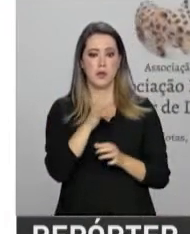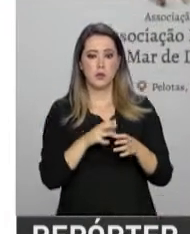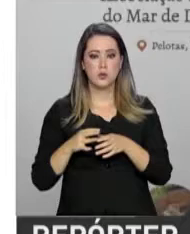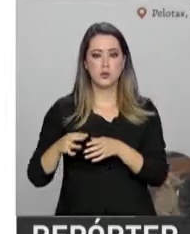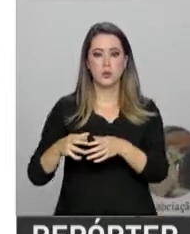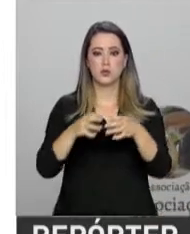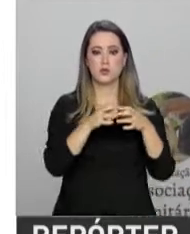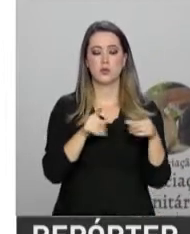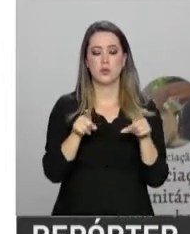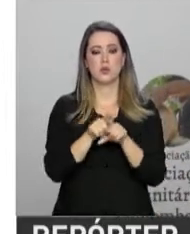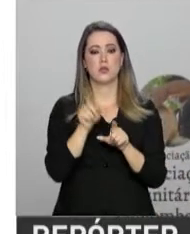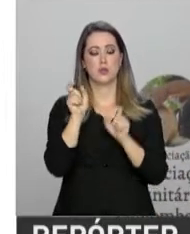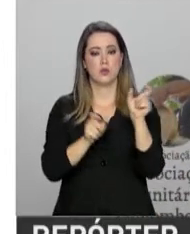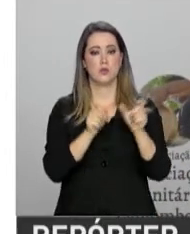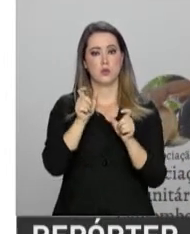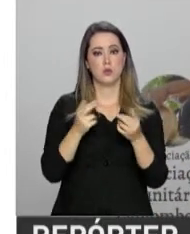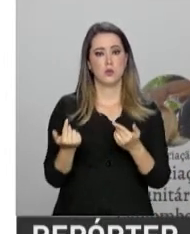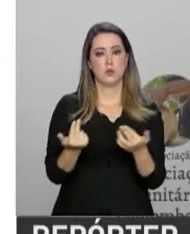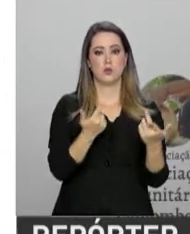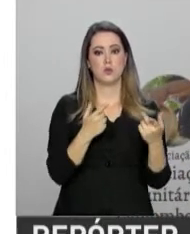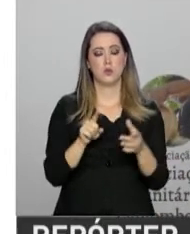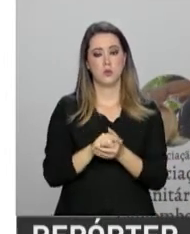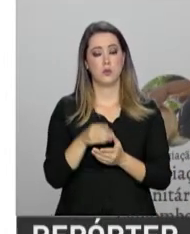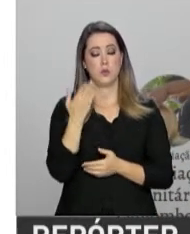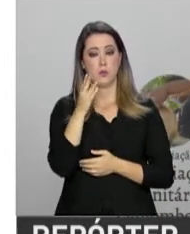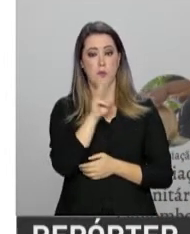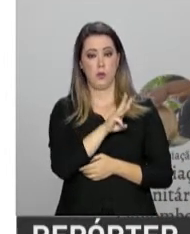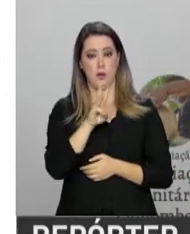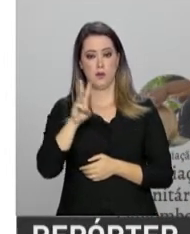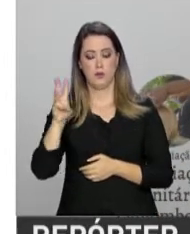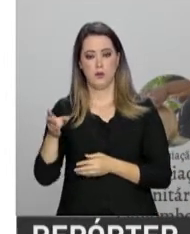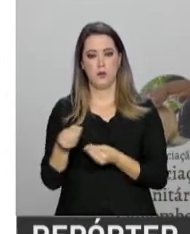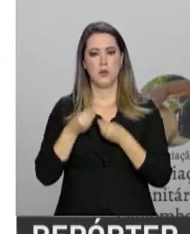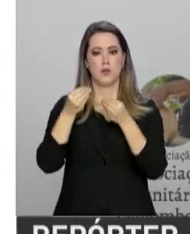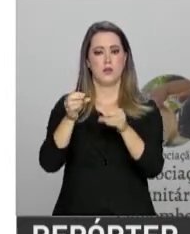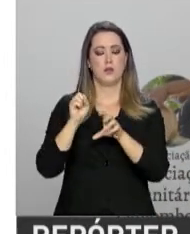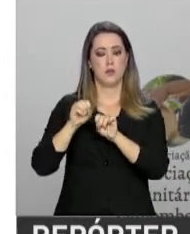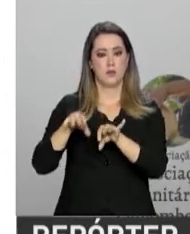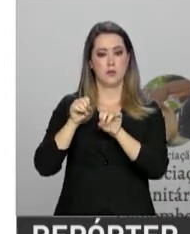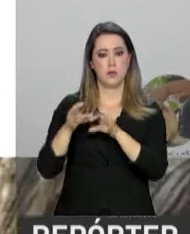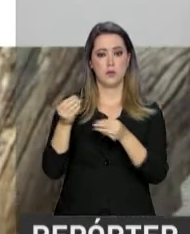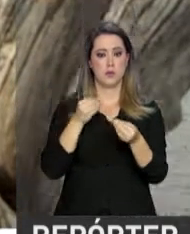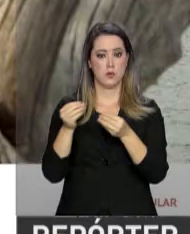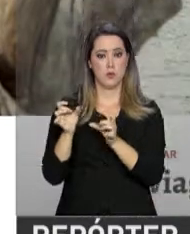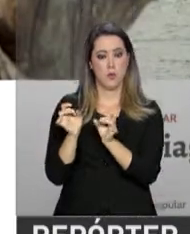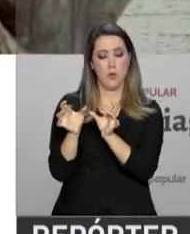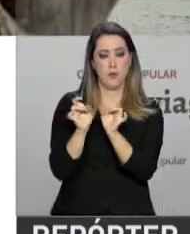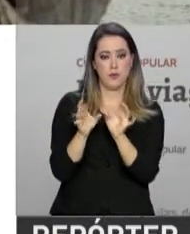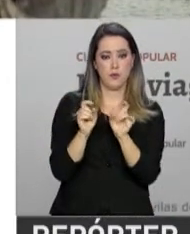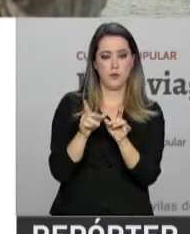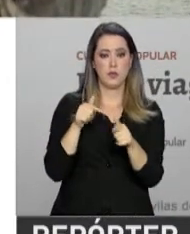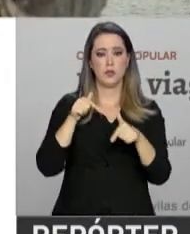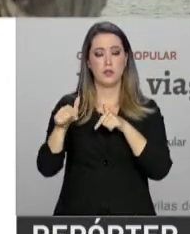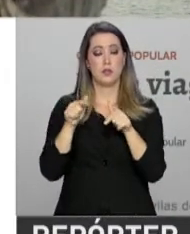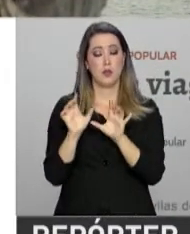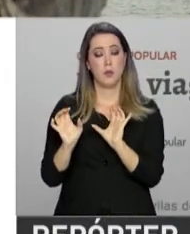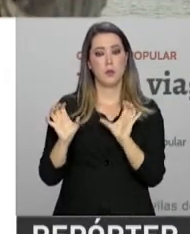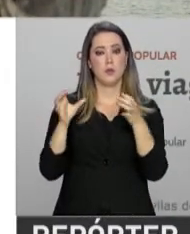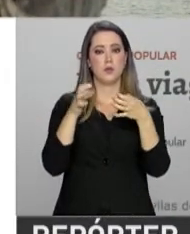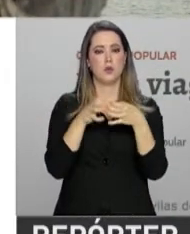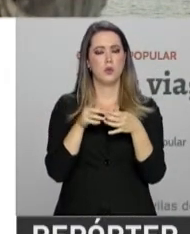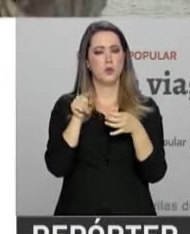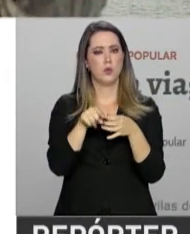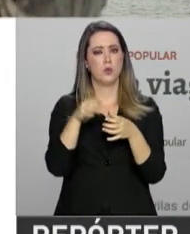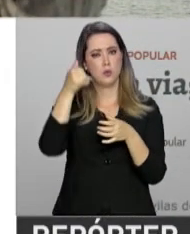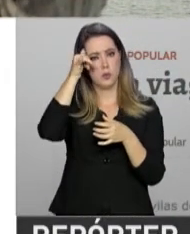associações de artistas como ele a página na internet traz orientações para comerciantes que atuam no setor como